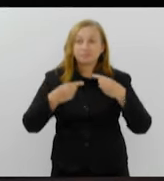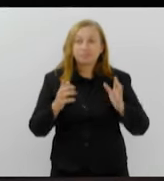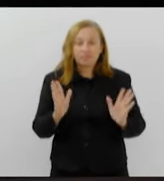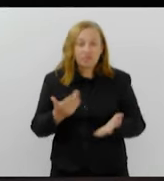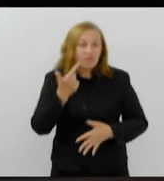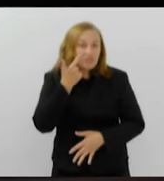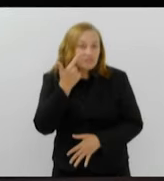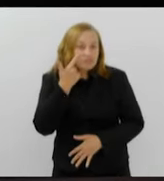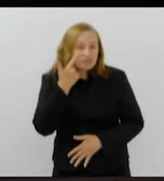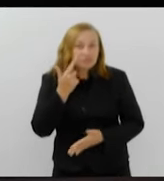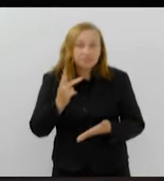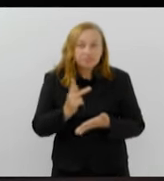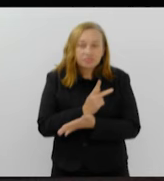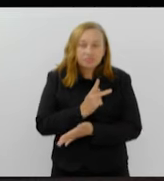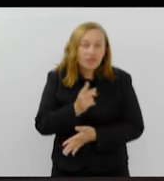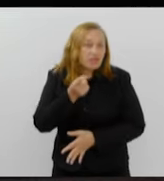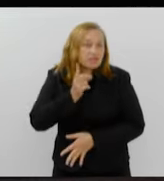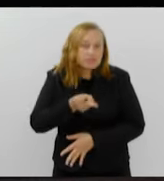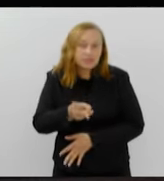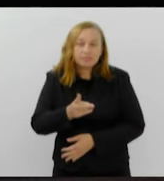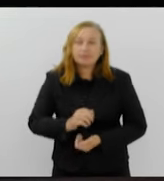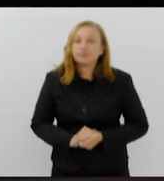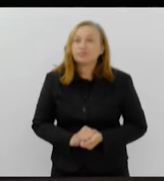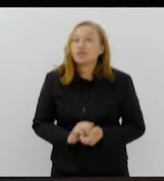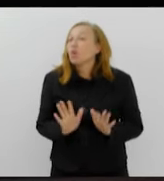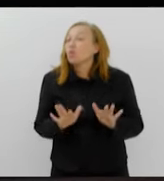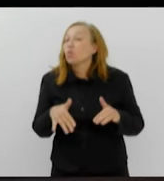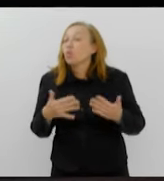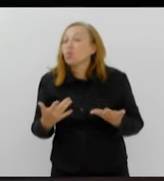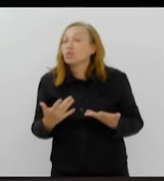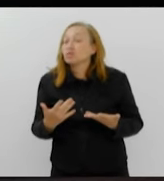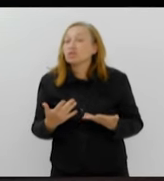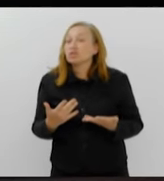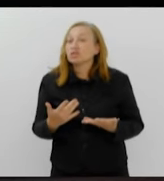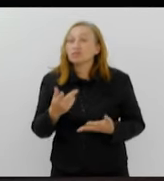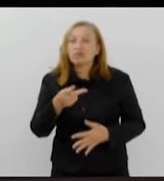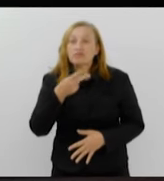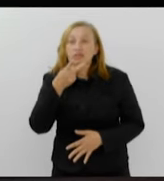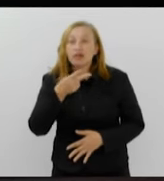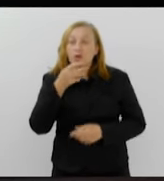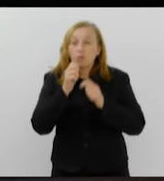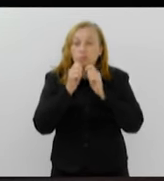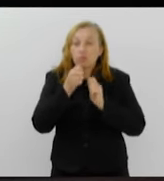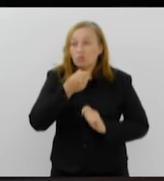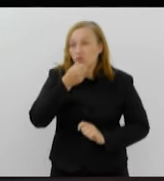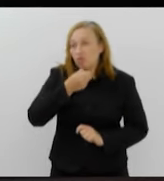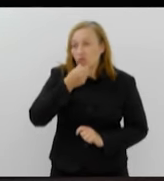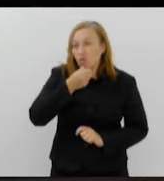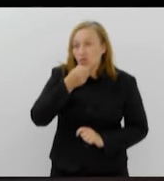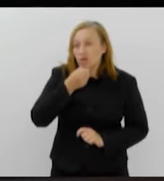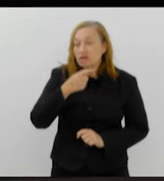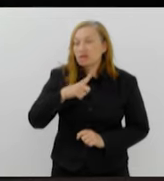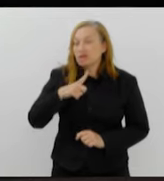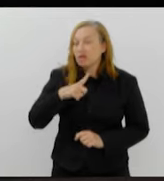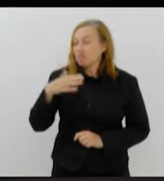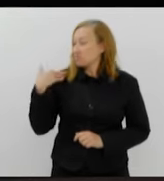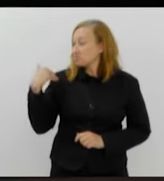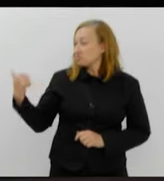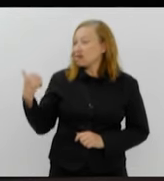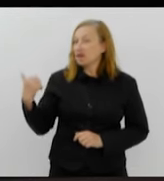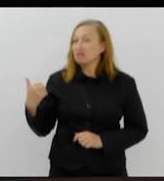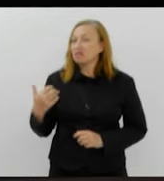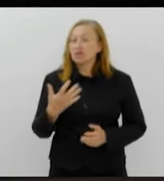a gente vê isso acontecendo o tempo todo quando a gente inclusive vai falar no microfone e fic alguém do lado